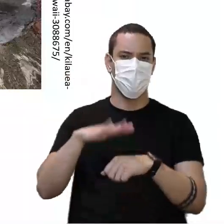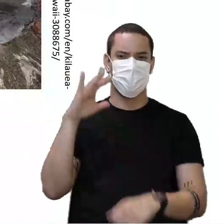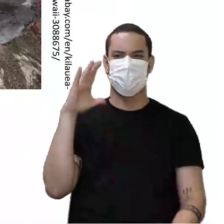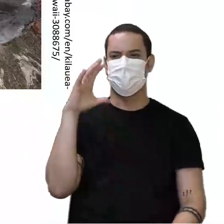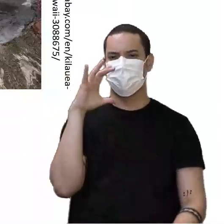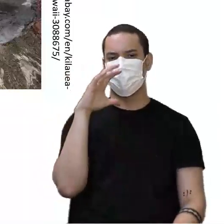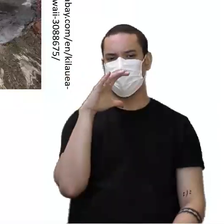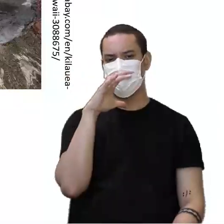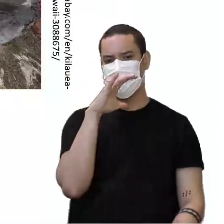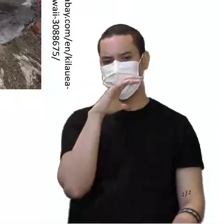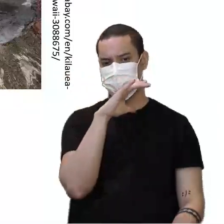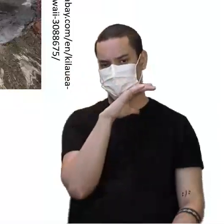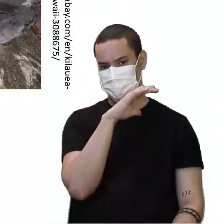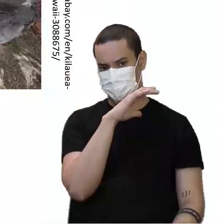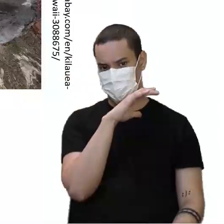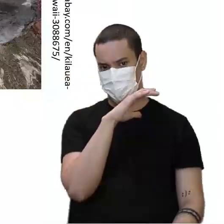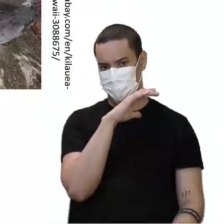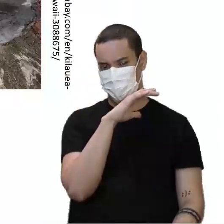quentes